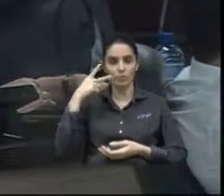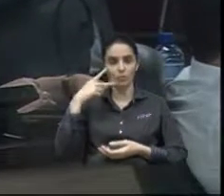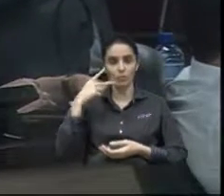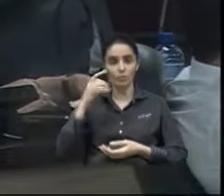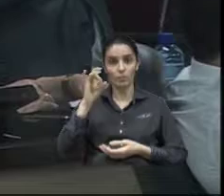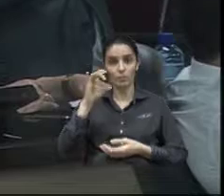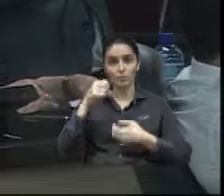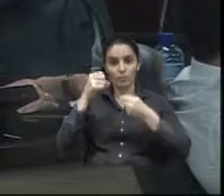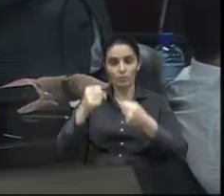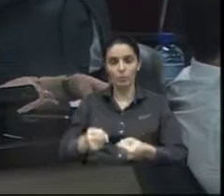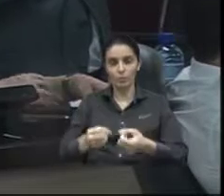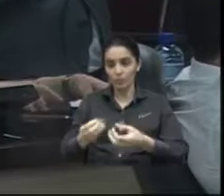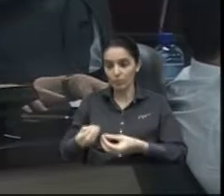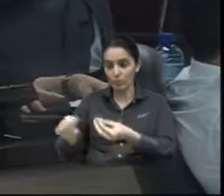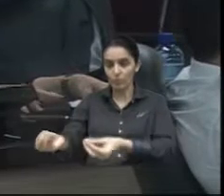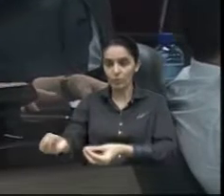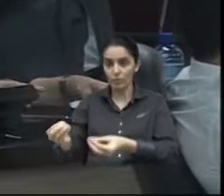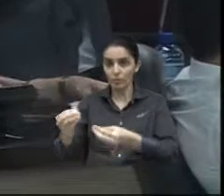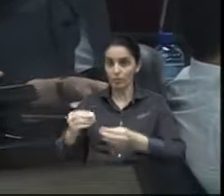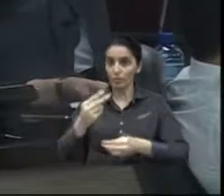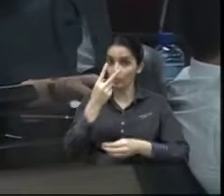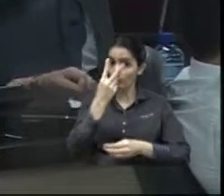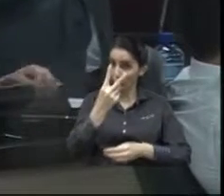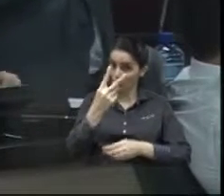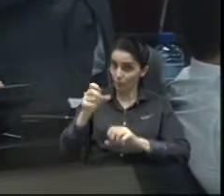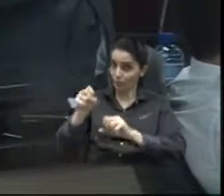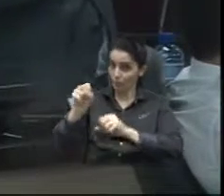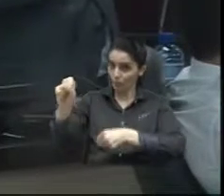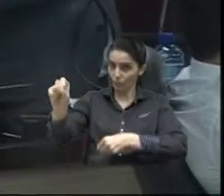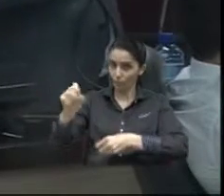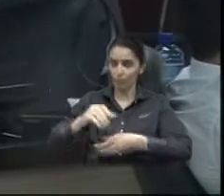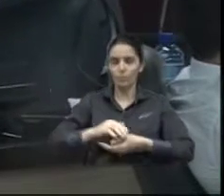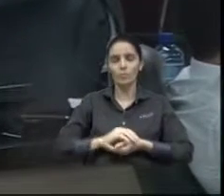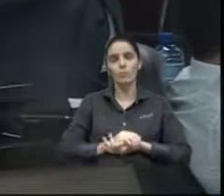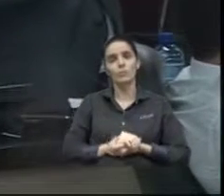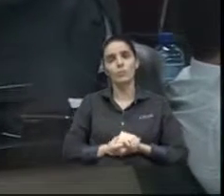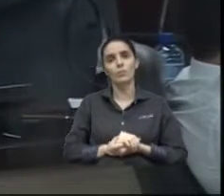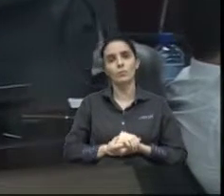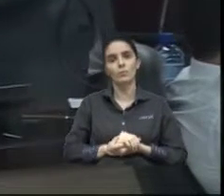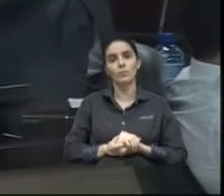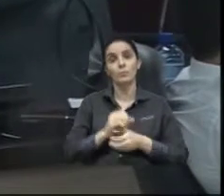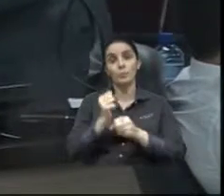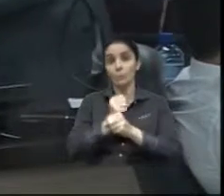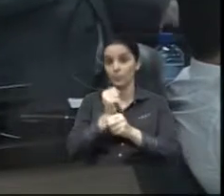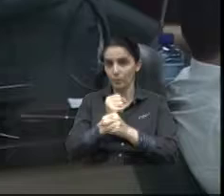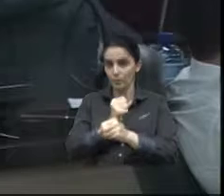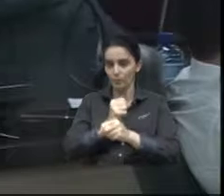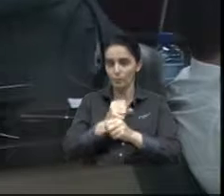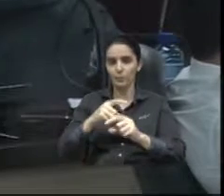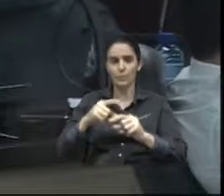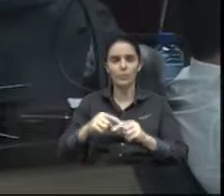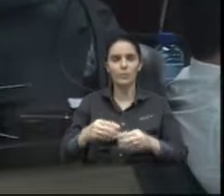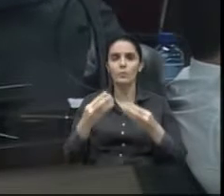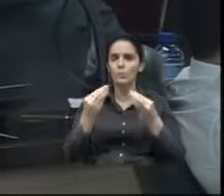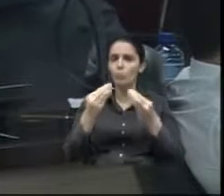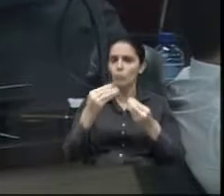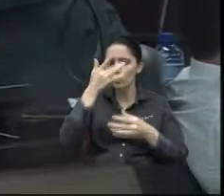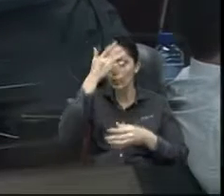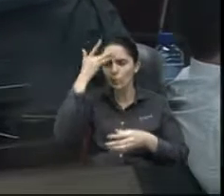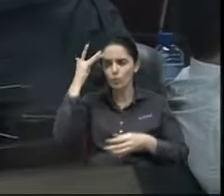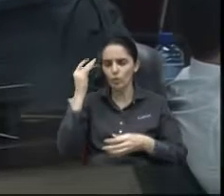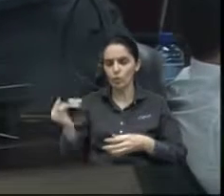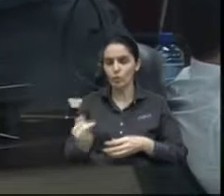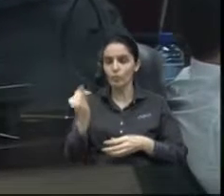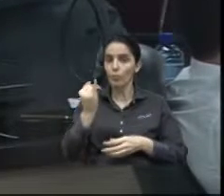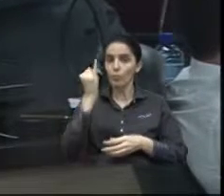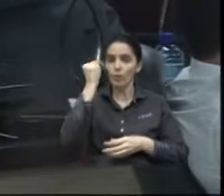Então, a gente não consegue, e como alguns fazem para algumas pessoas, tem tanta gente importante e que